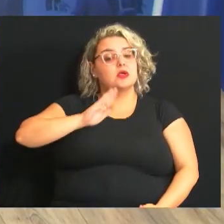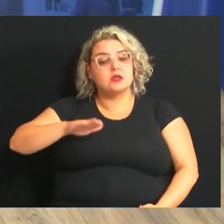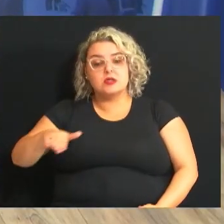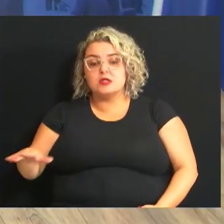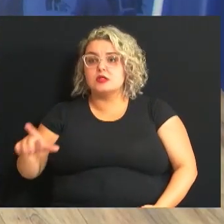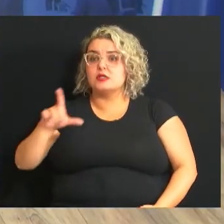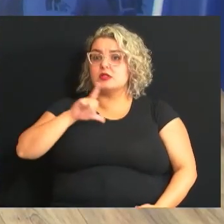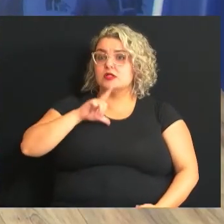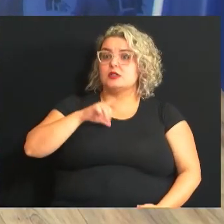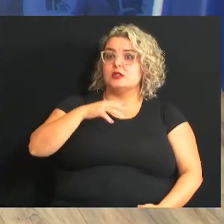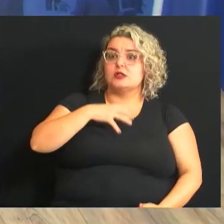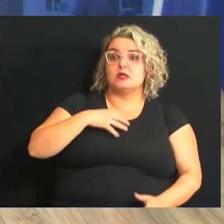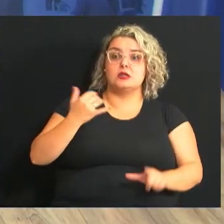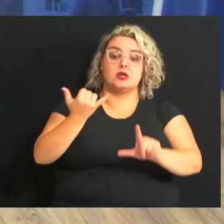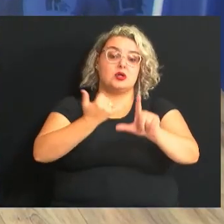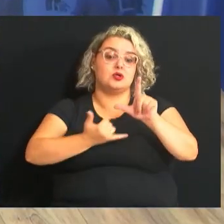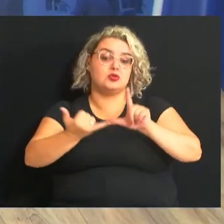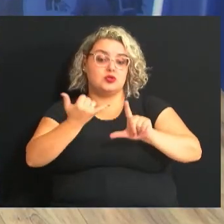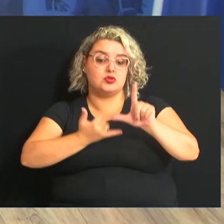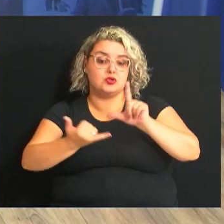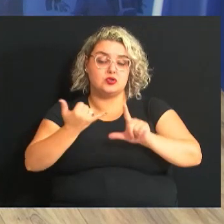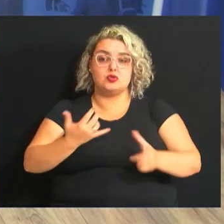forma lúdica, a forma de